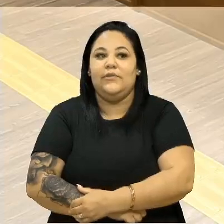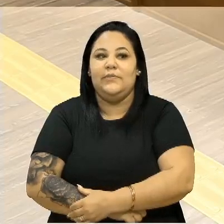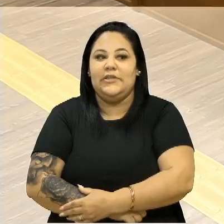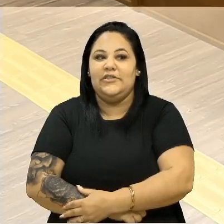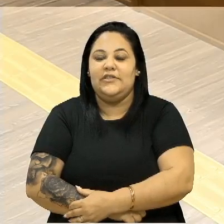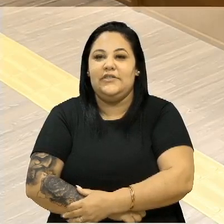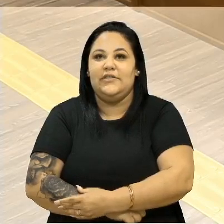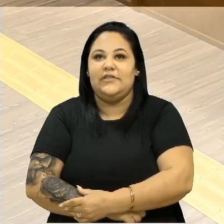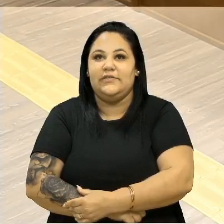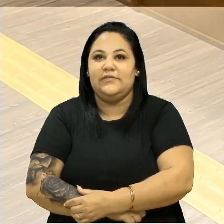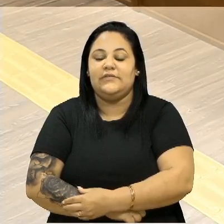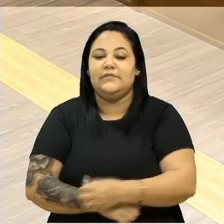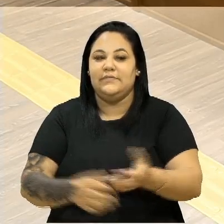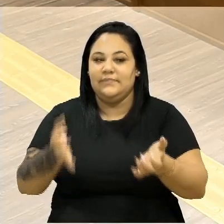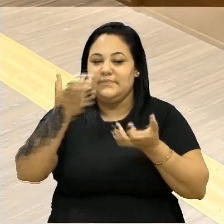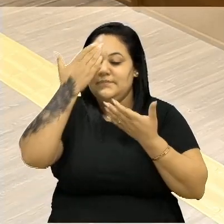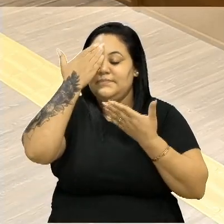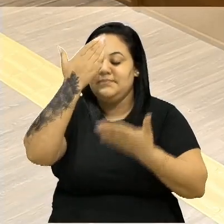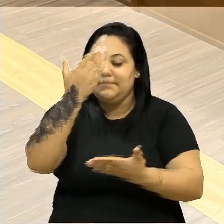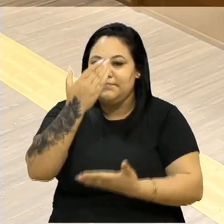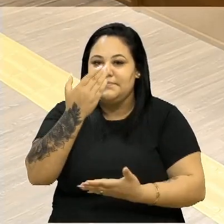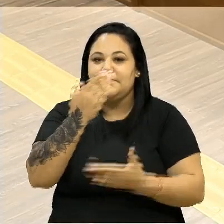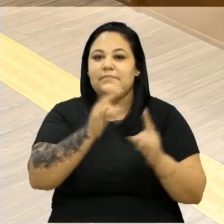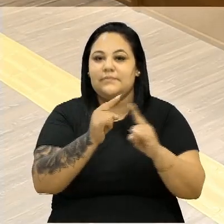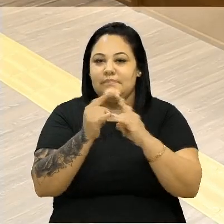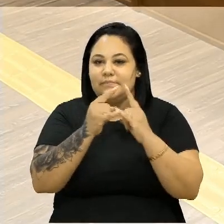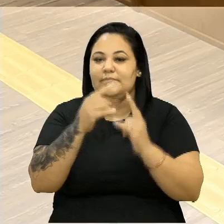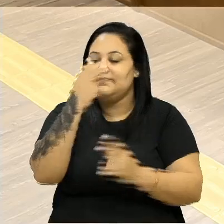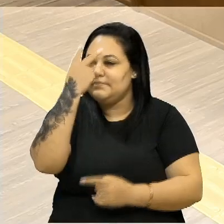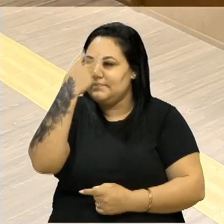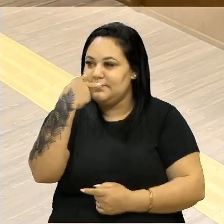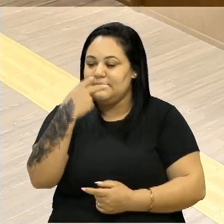Deve, muito obrigado pelo convite.